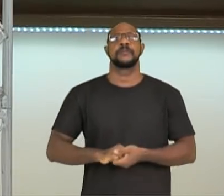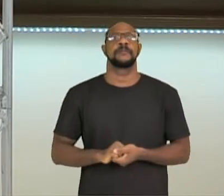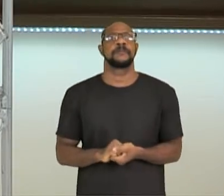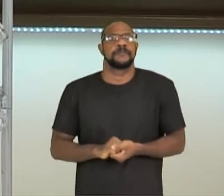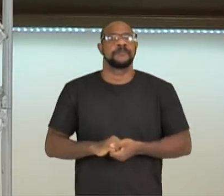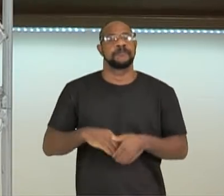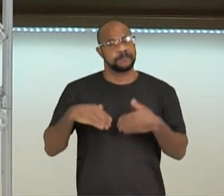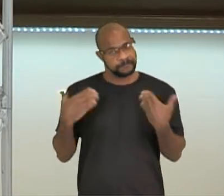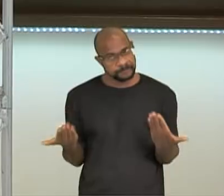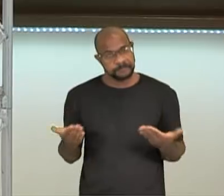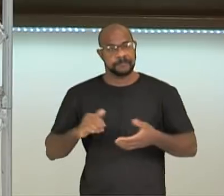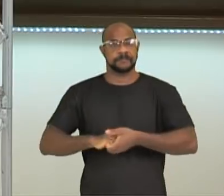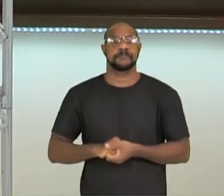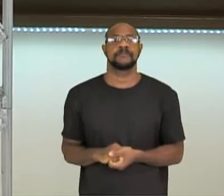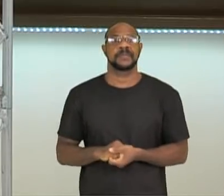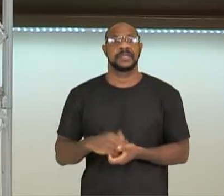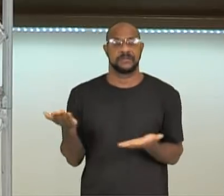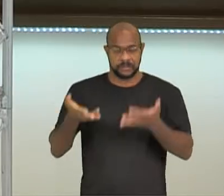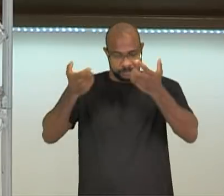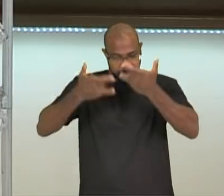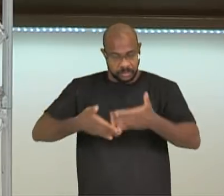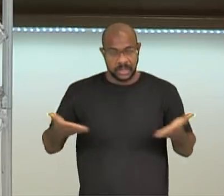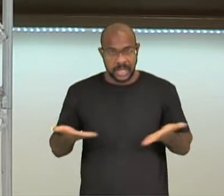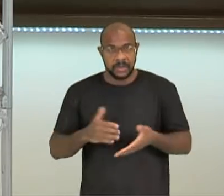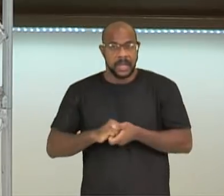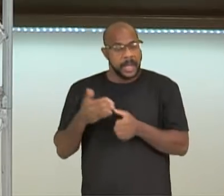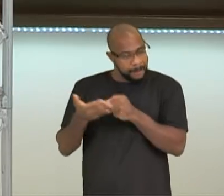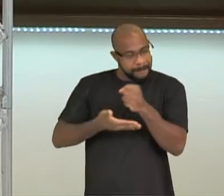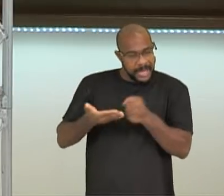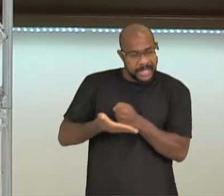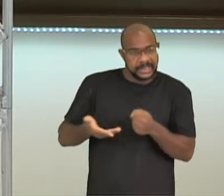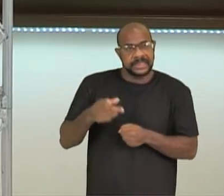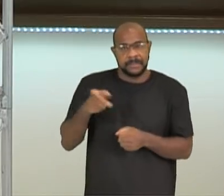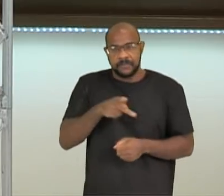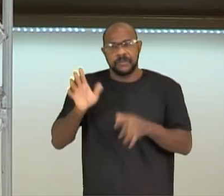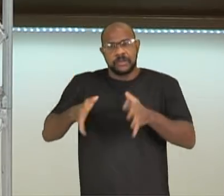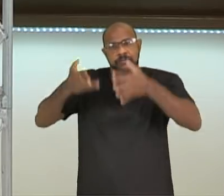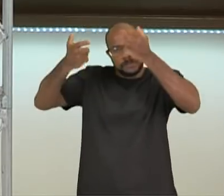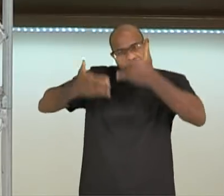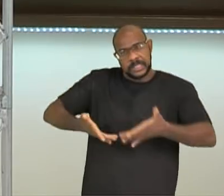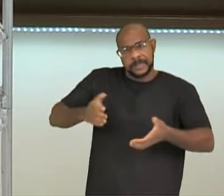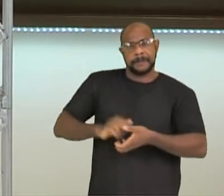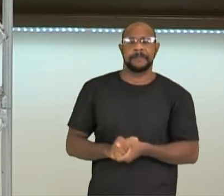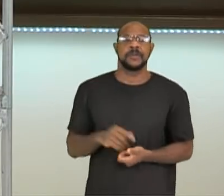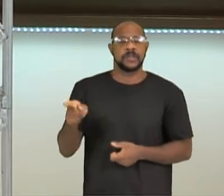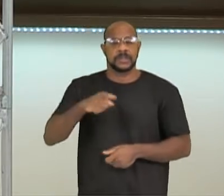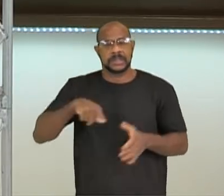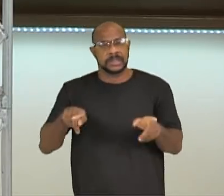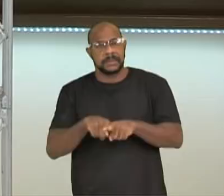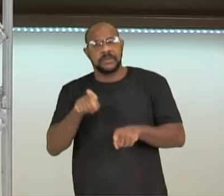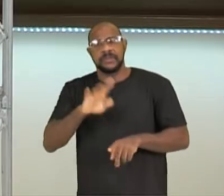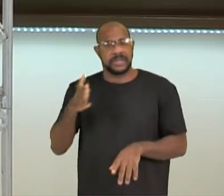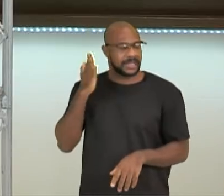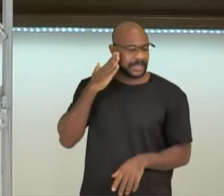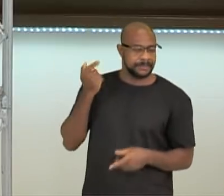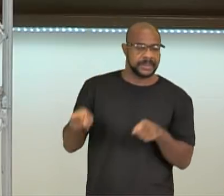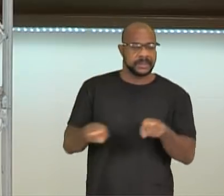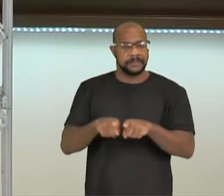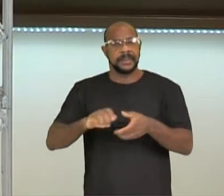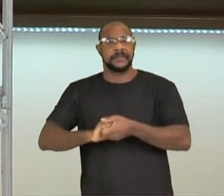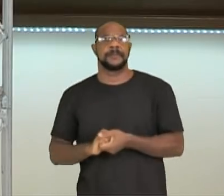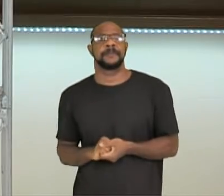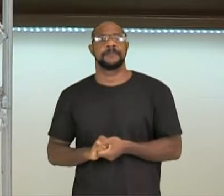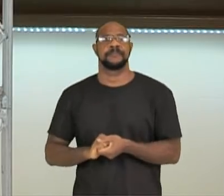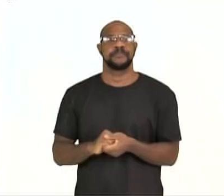base no que nós falamos até agora e com base naquilo que você já sabia, já ouviu falar. Então vai responder aí no seu material